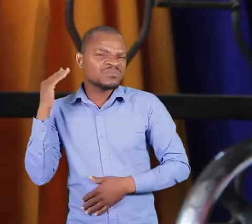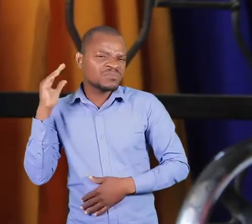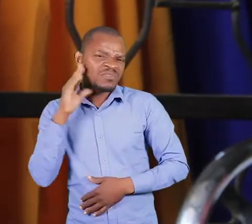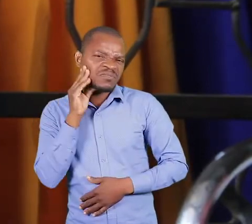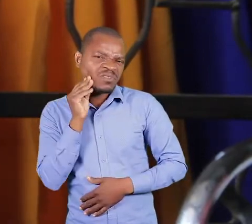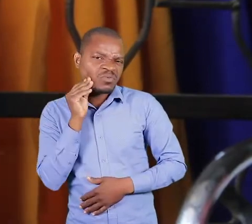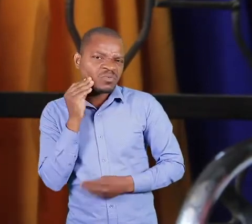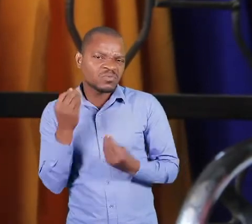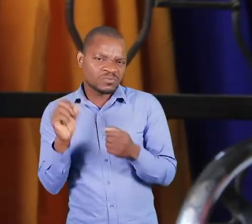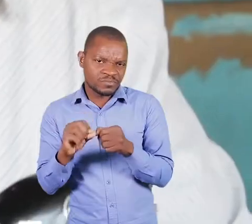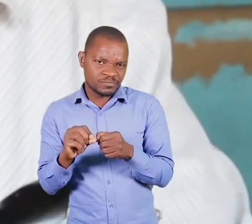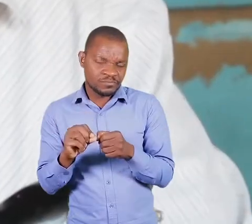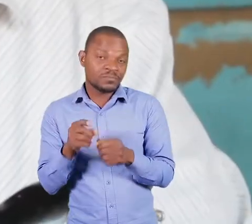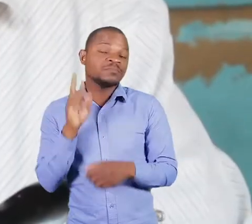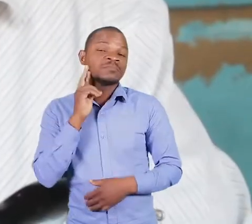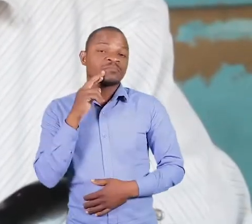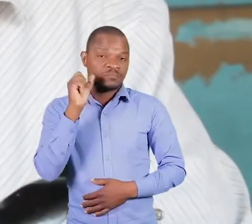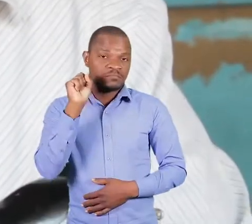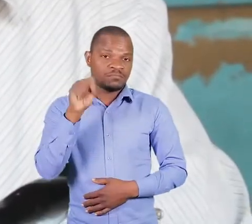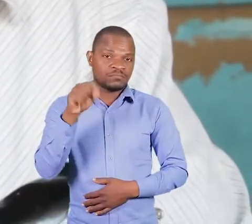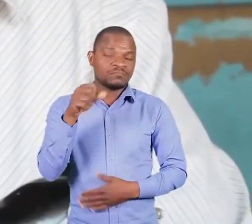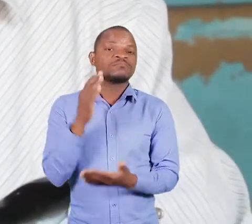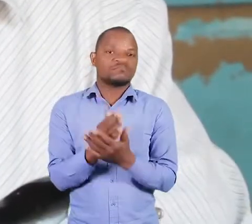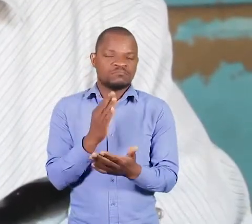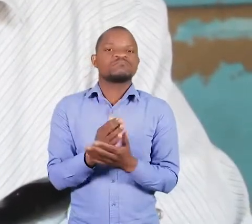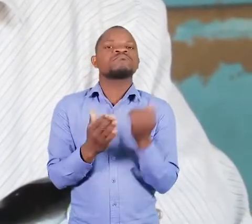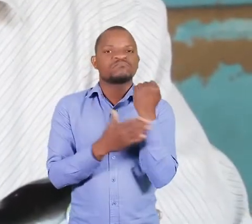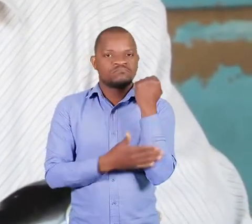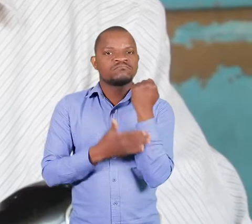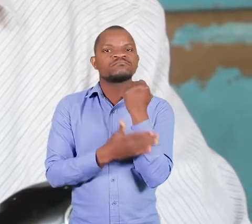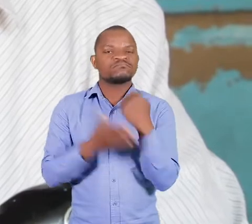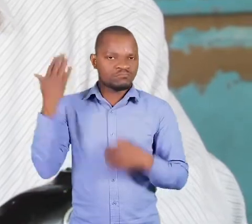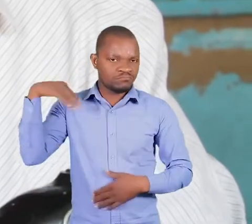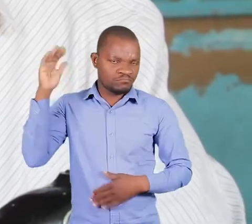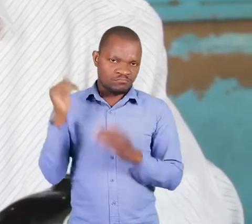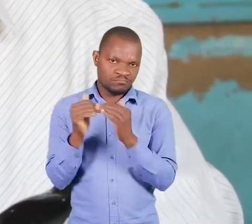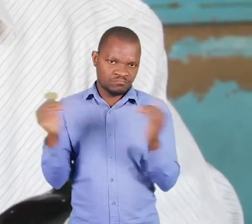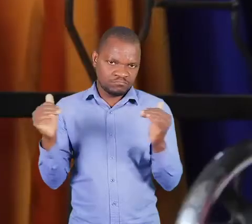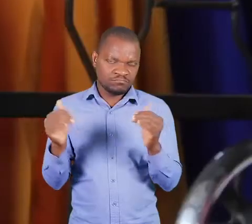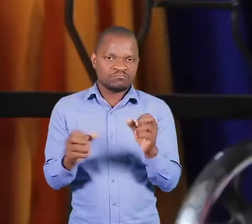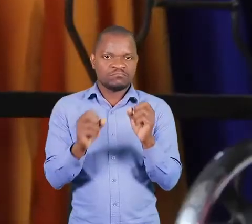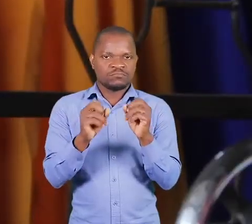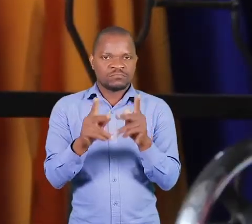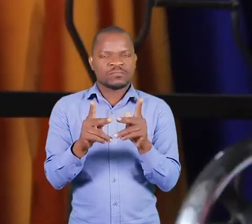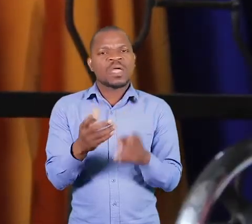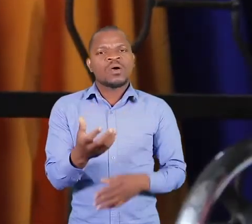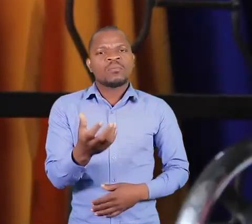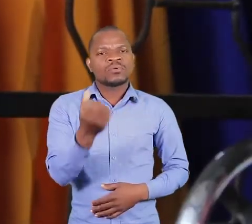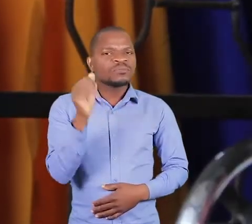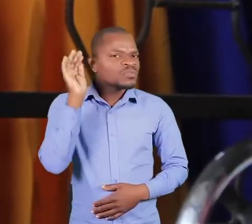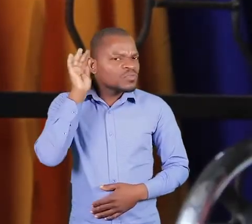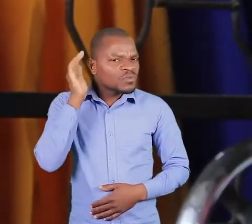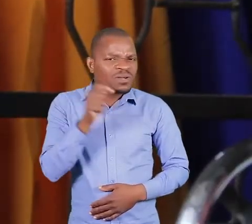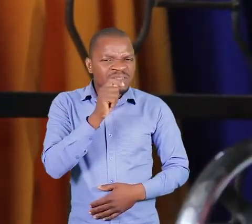e tal? Sim, é ciúme. Eu confirmo isso, é ciúme. Sou Claudino, neste momento